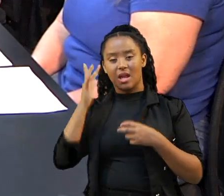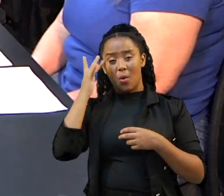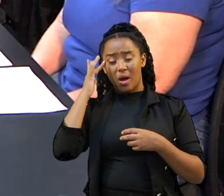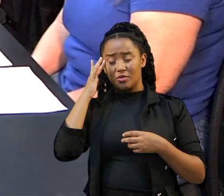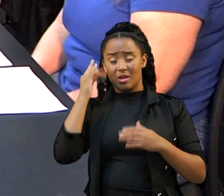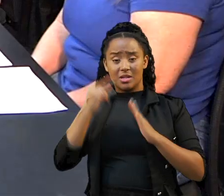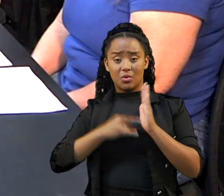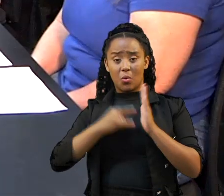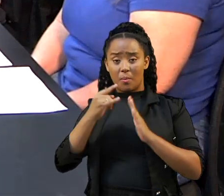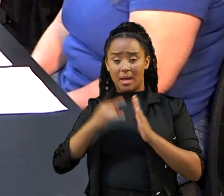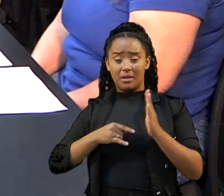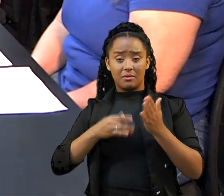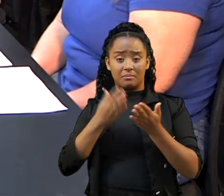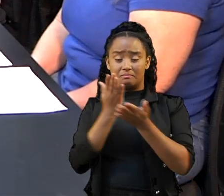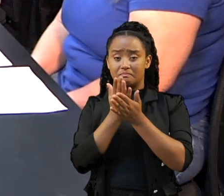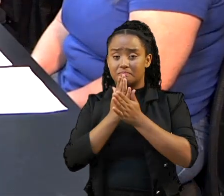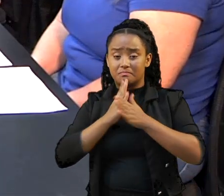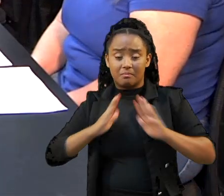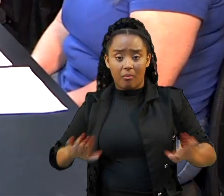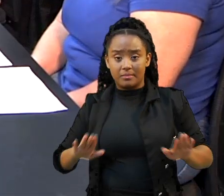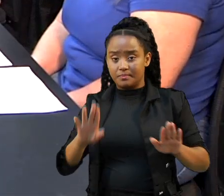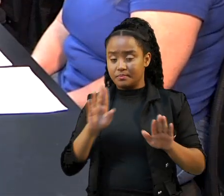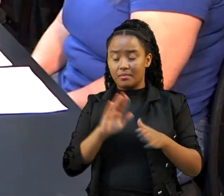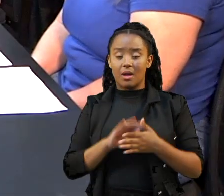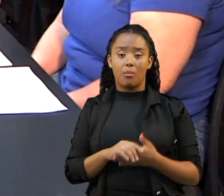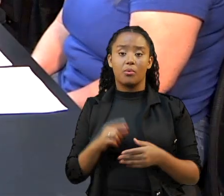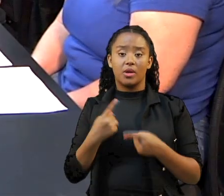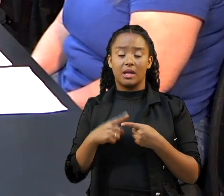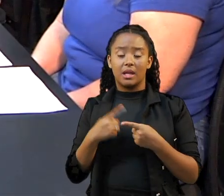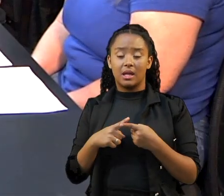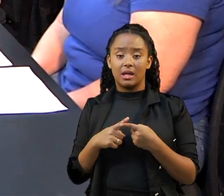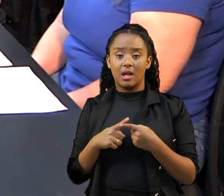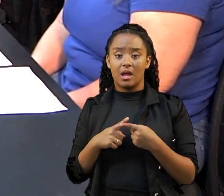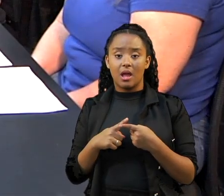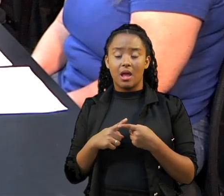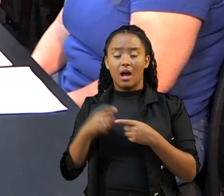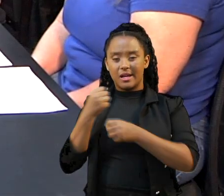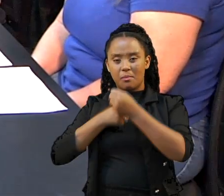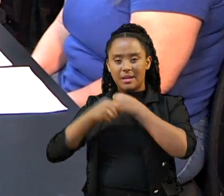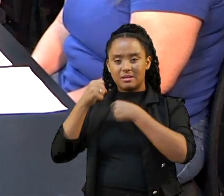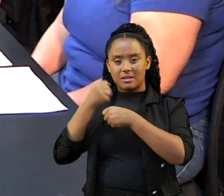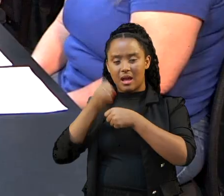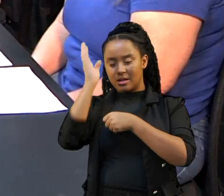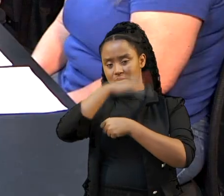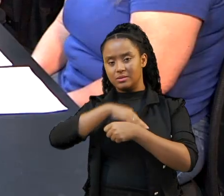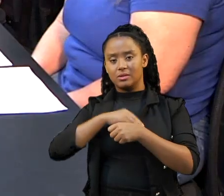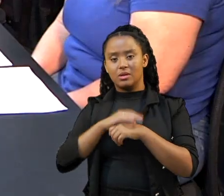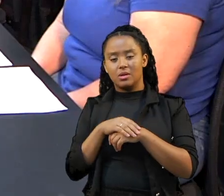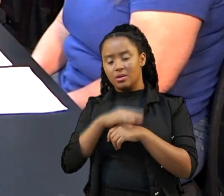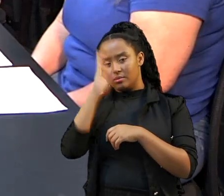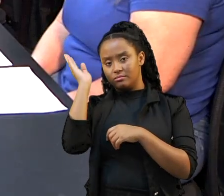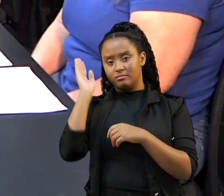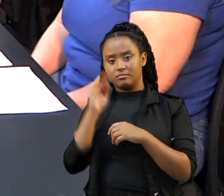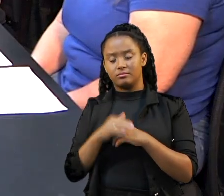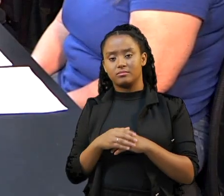ano passado, ou foi esse ano, com a entrada de uma parenta nossa da